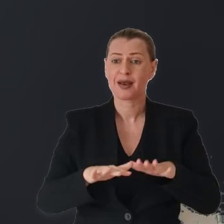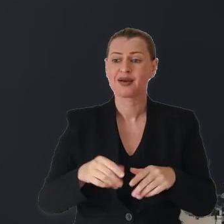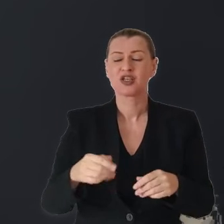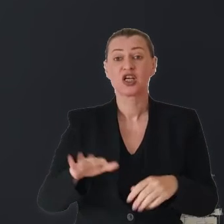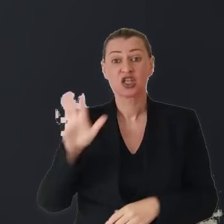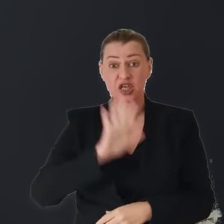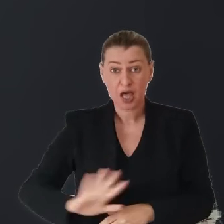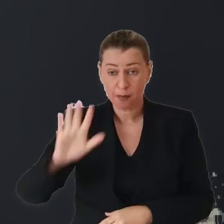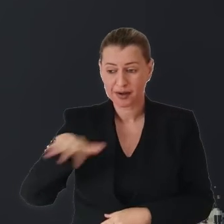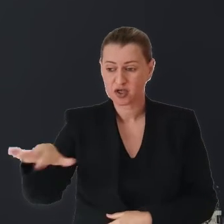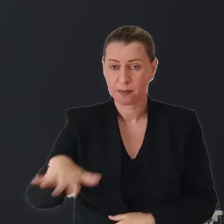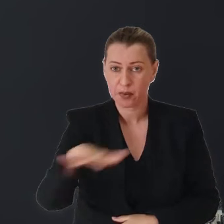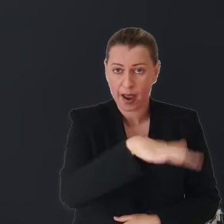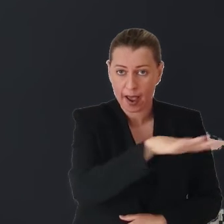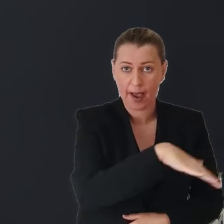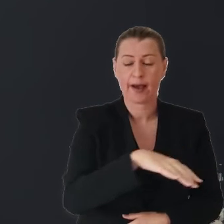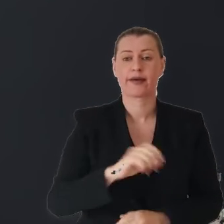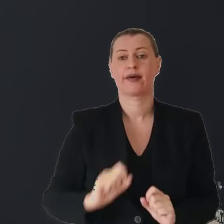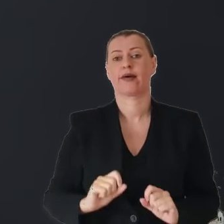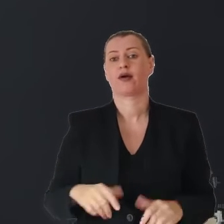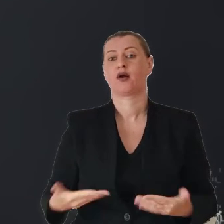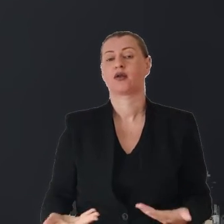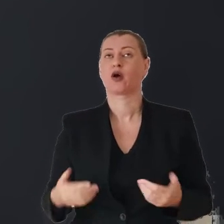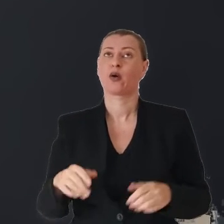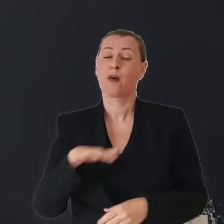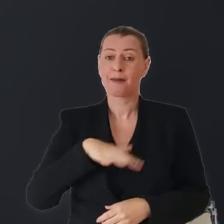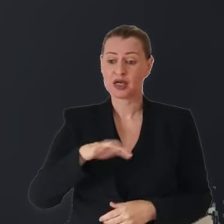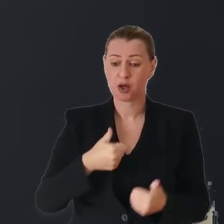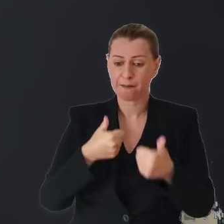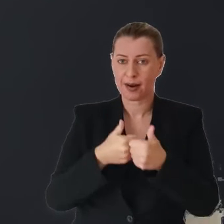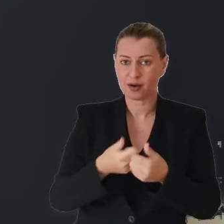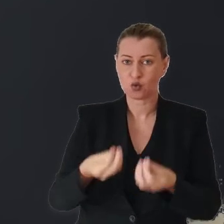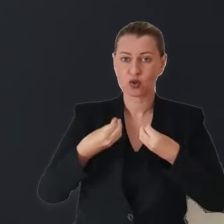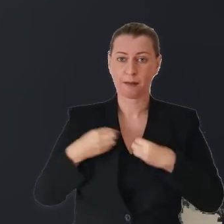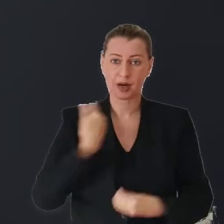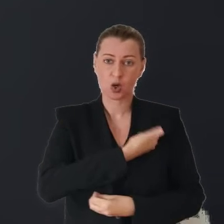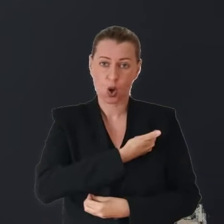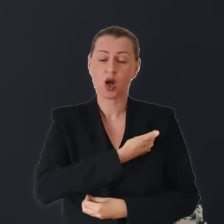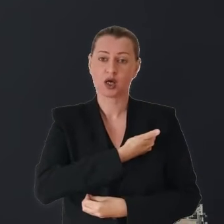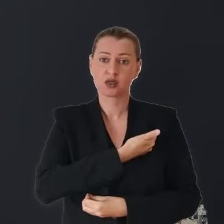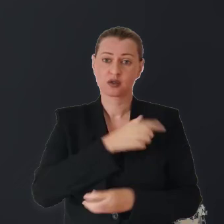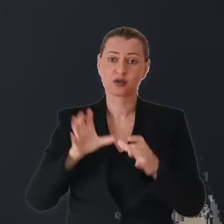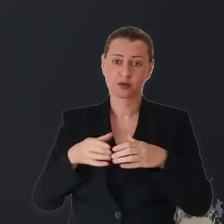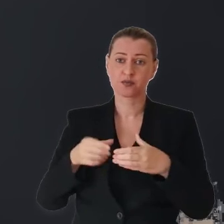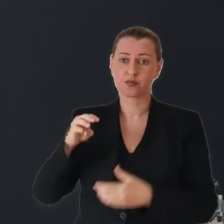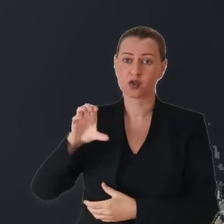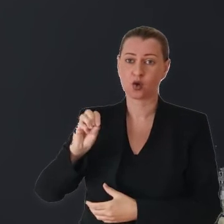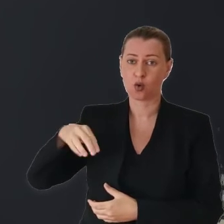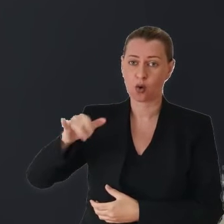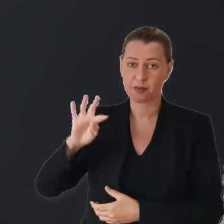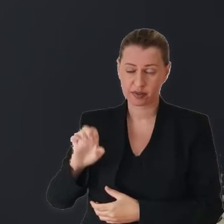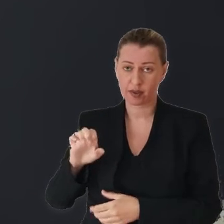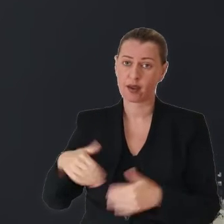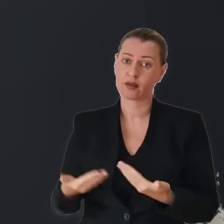e por região, assim. Então, a tendência é que regiões mais perto direcione para o nosso comitê, mas não necessariamente vem, porque aí isso é uma